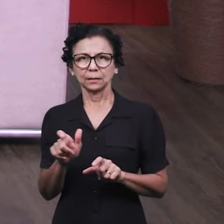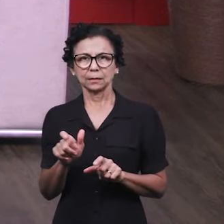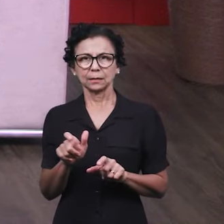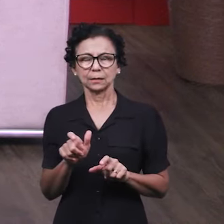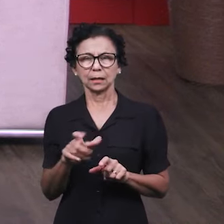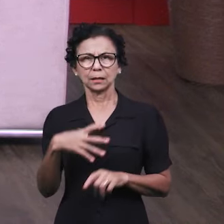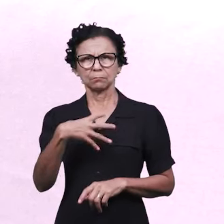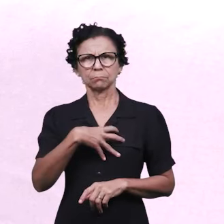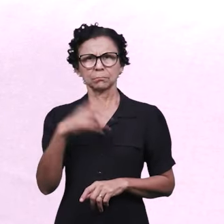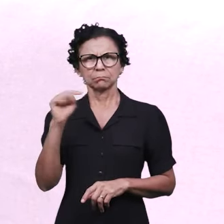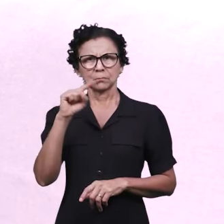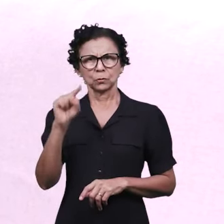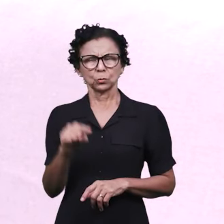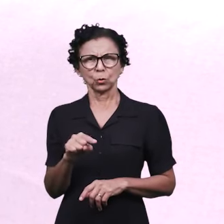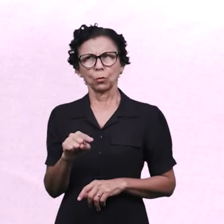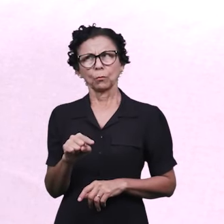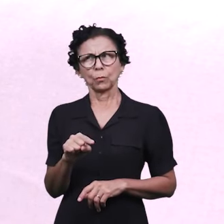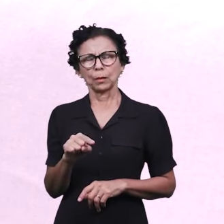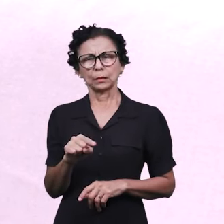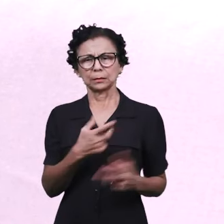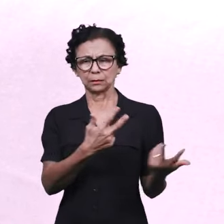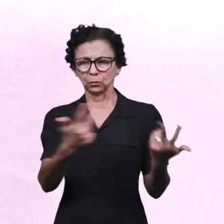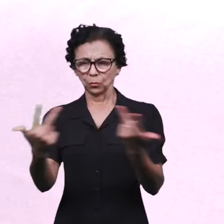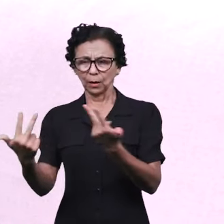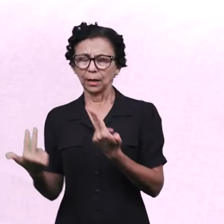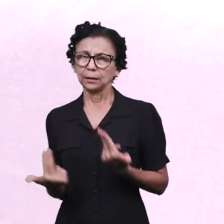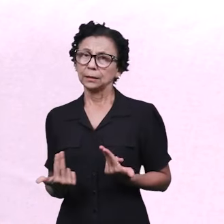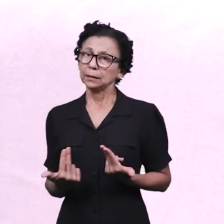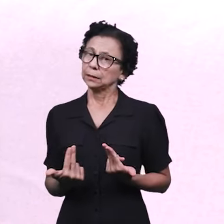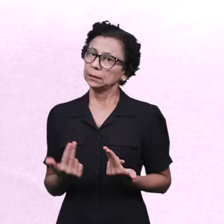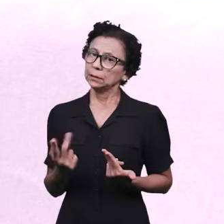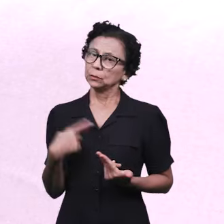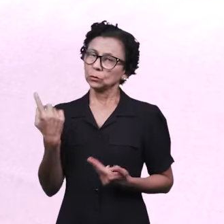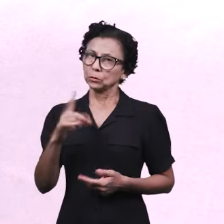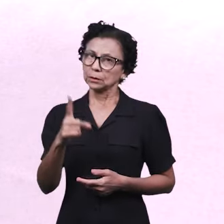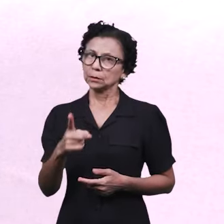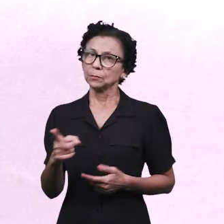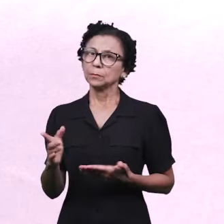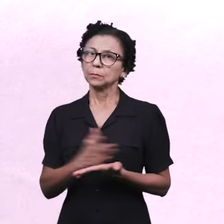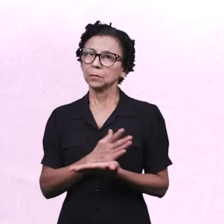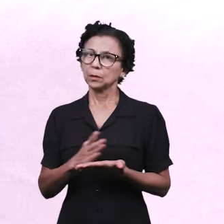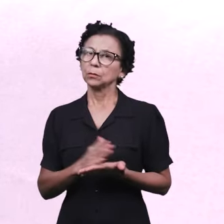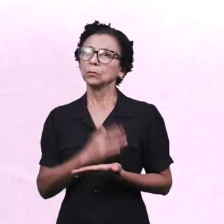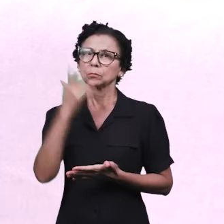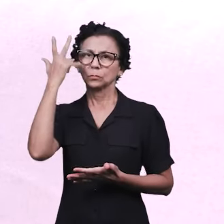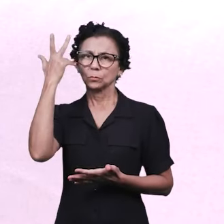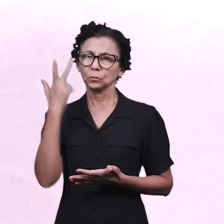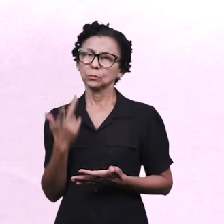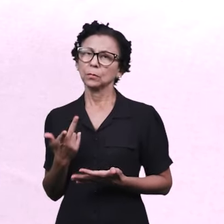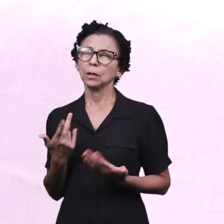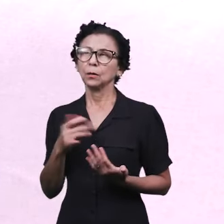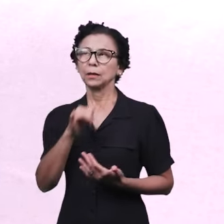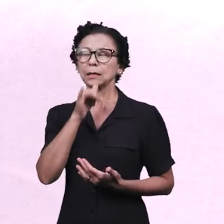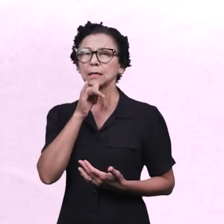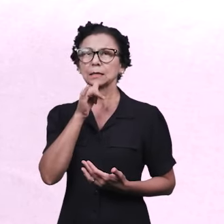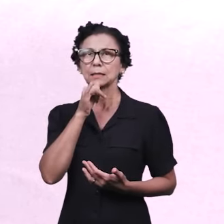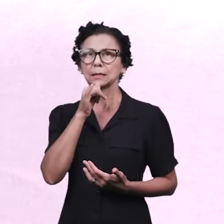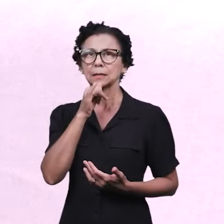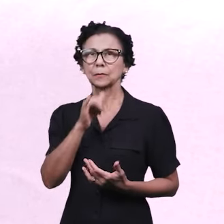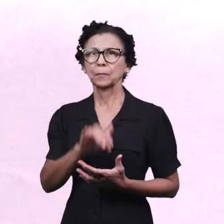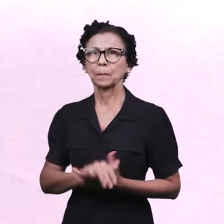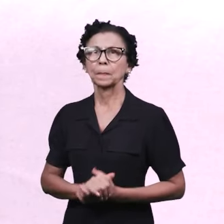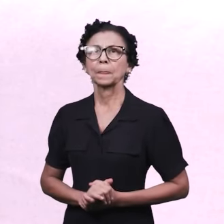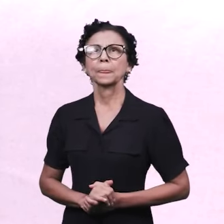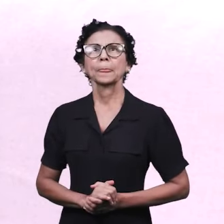eh mas existem alguns sintomas que são bem comuns nas pacientes que T lipedema como por exemplo a